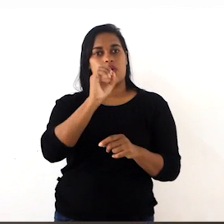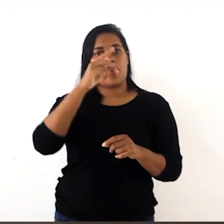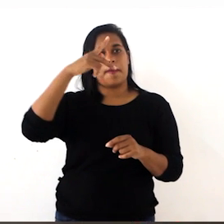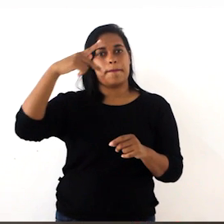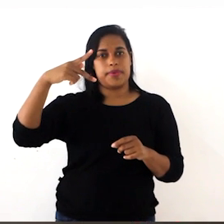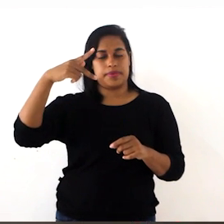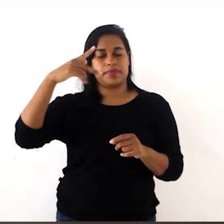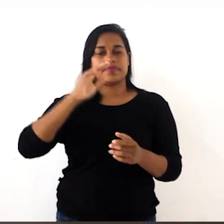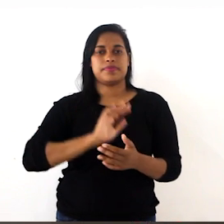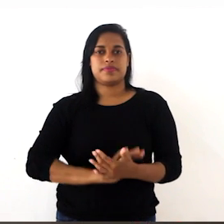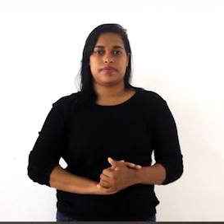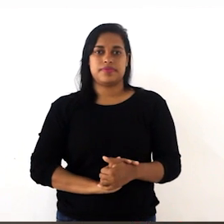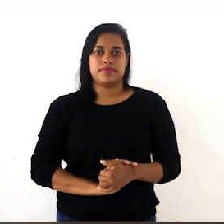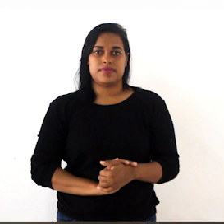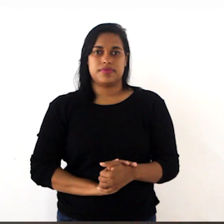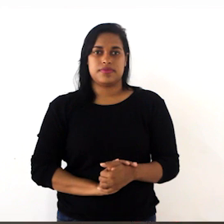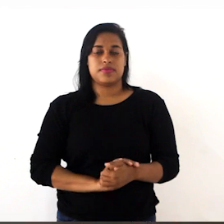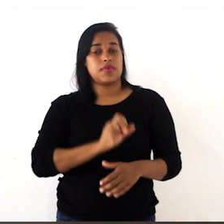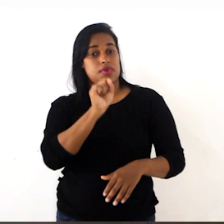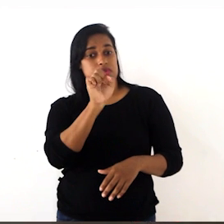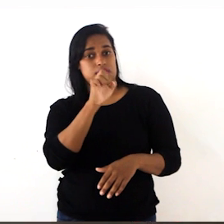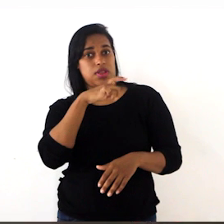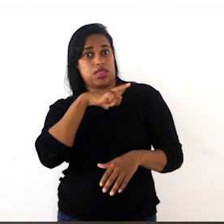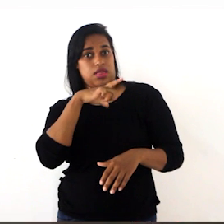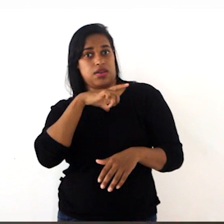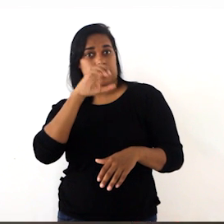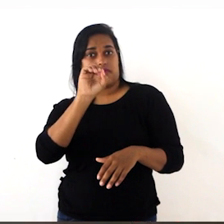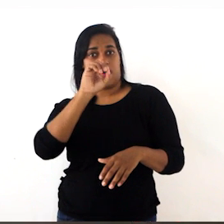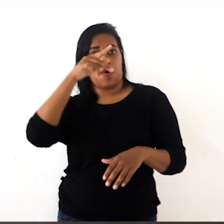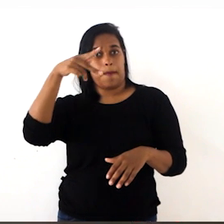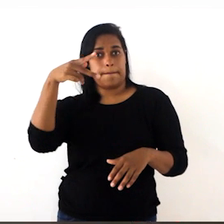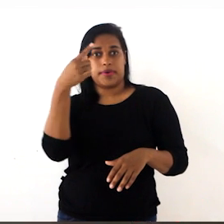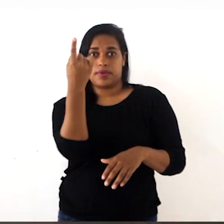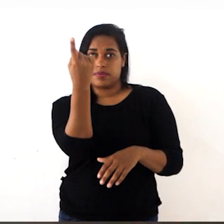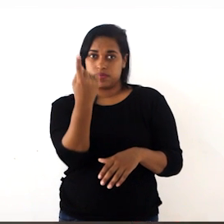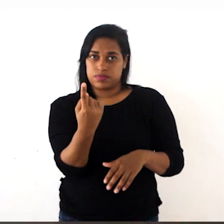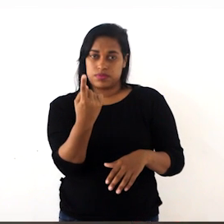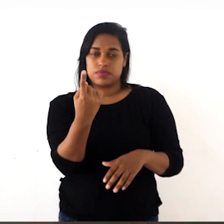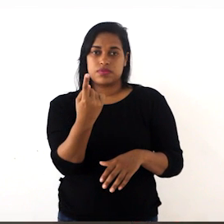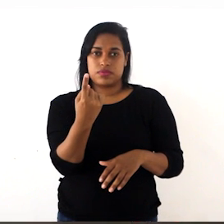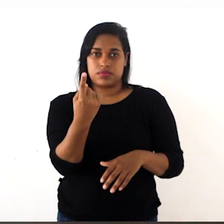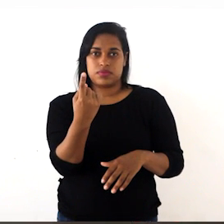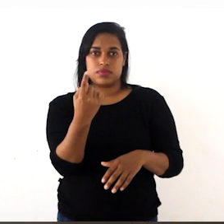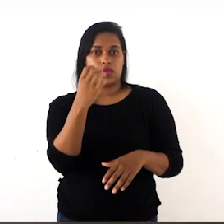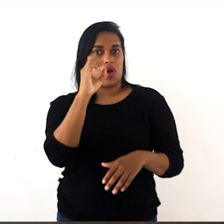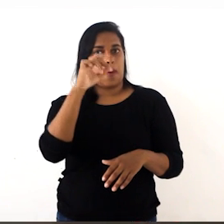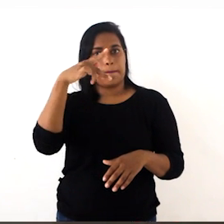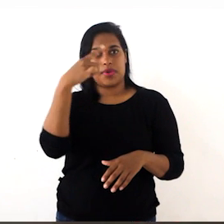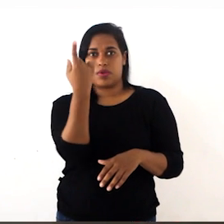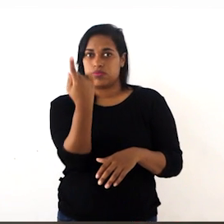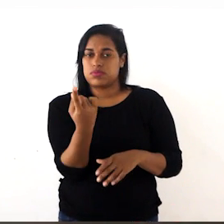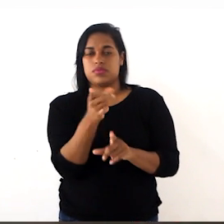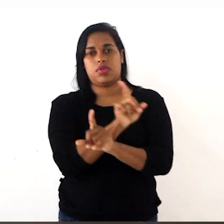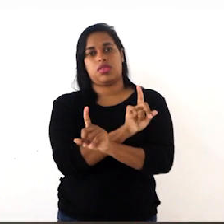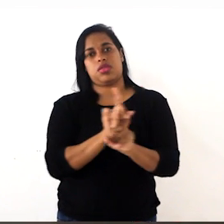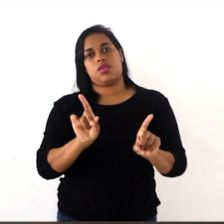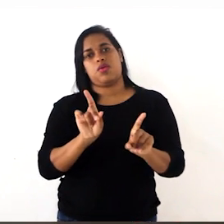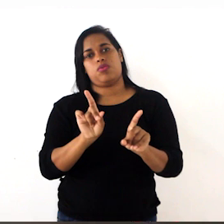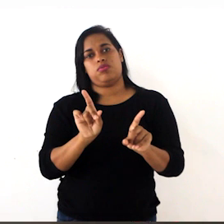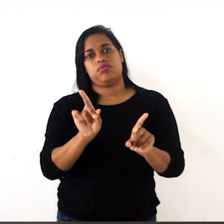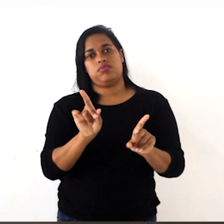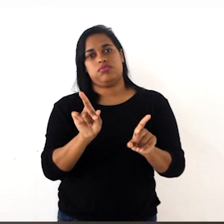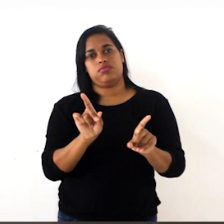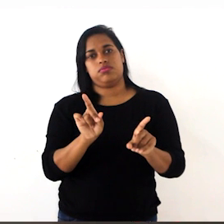OP1. Se existir OP1, mas não é só OP1, não. Vamos colocar então